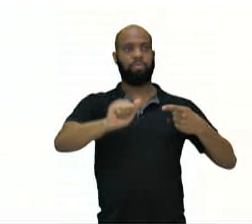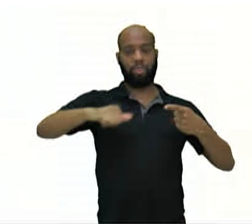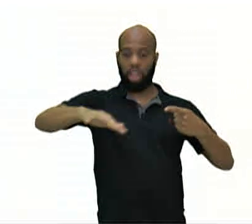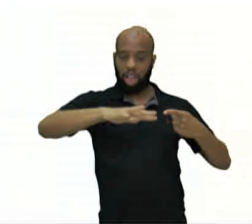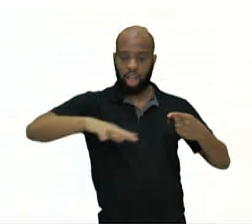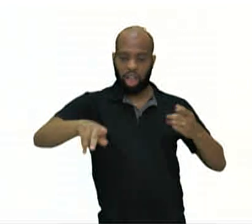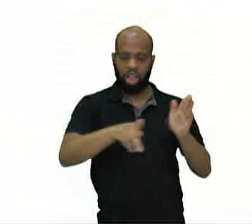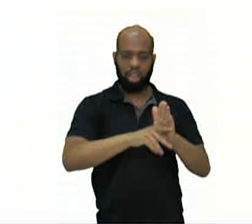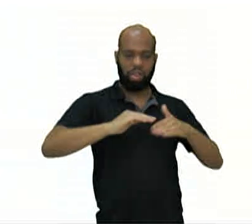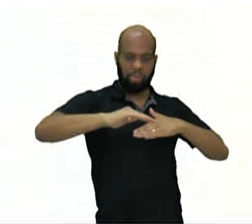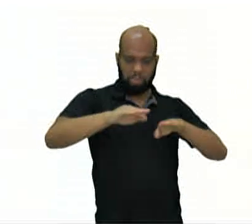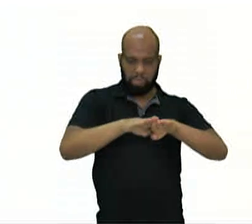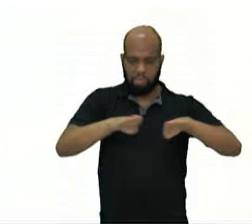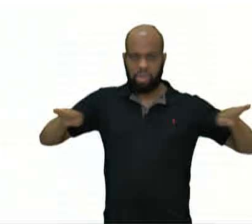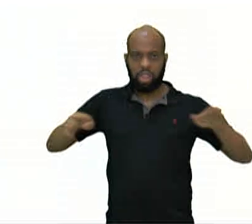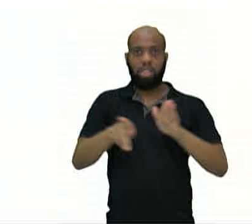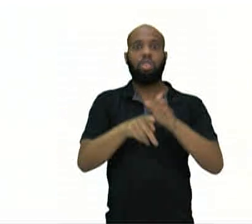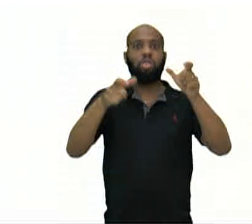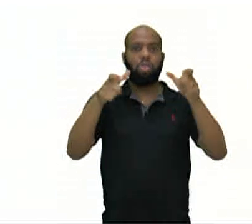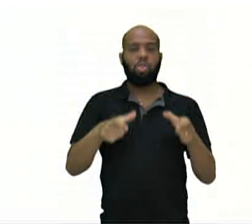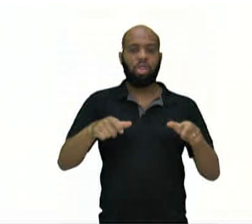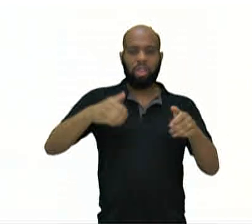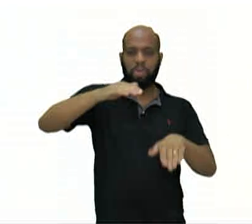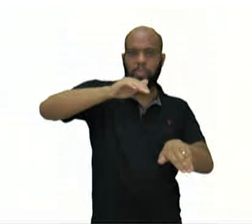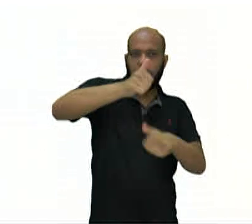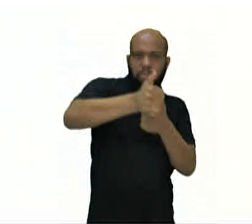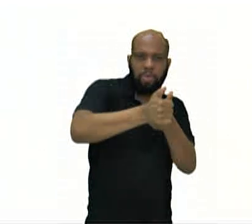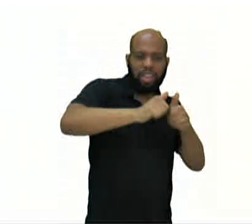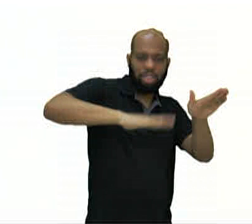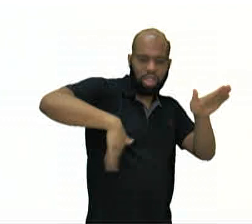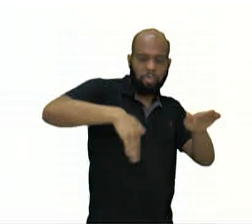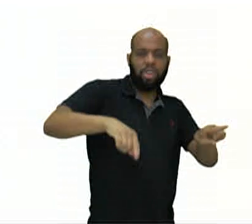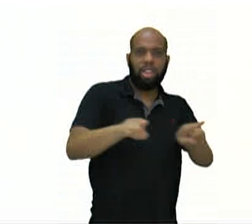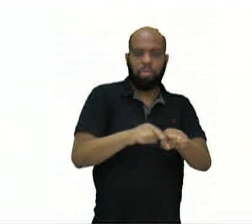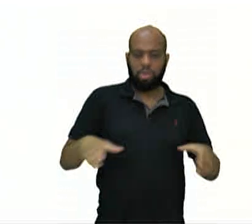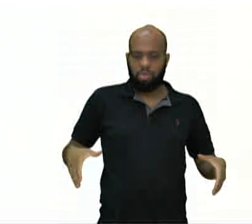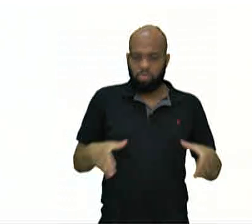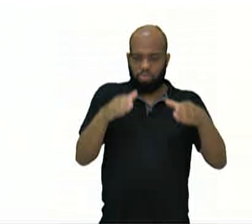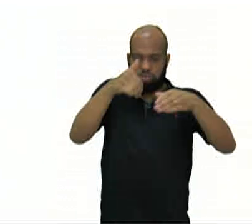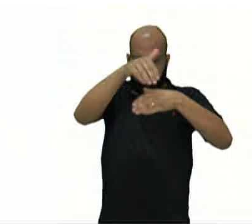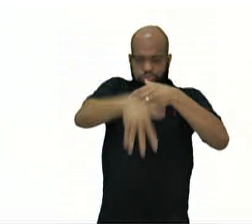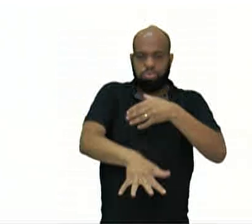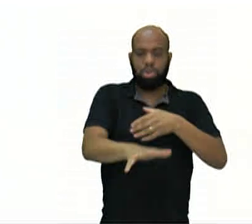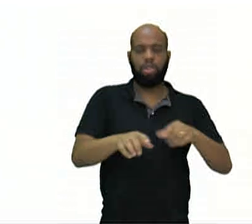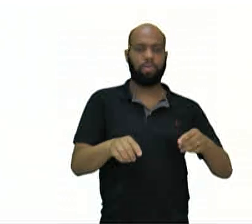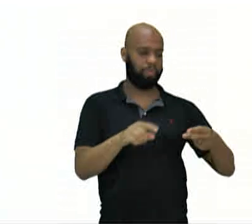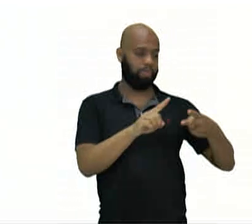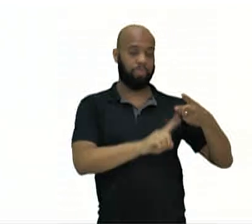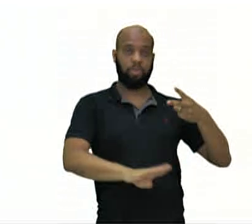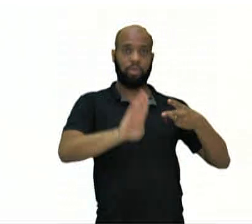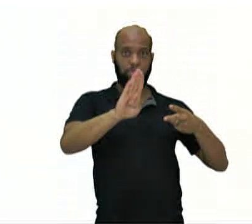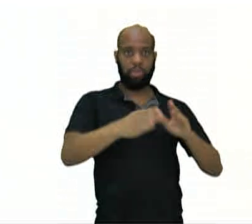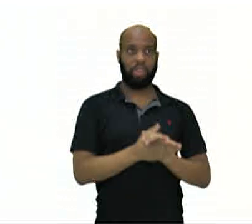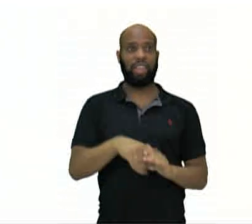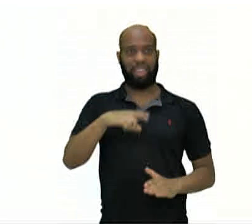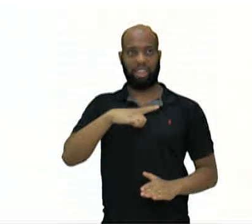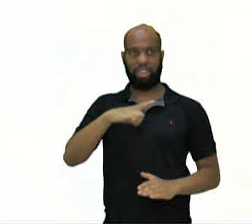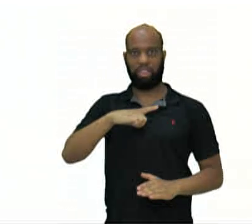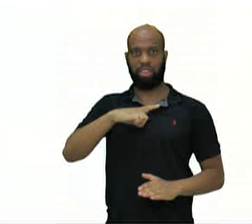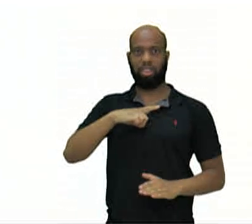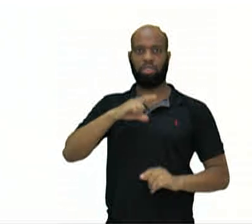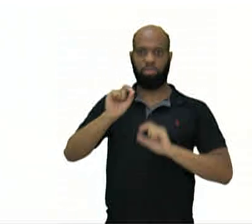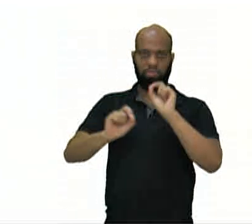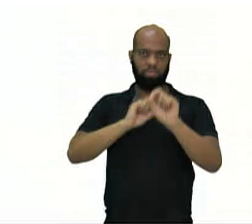da África estão localizadas nas regiões litorâneas e nas áreas de vulcões. Letra B. A região do Rift Valley é